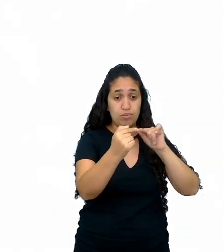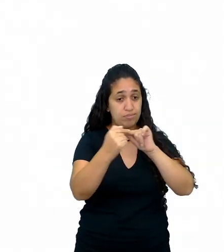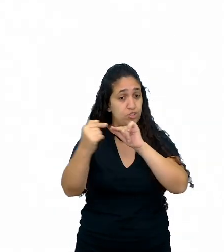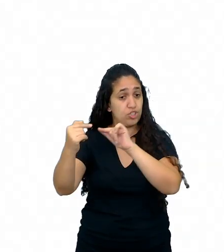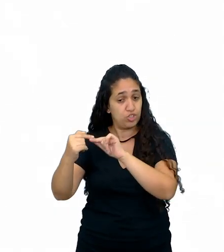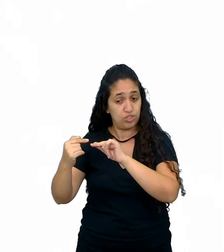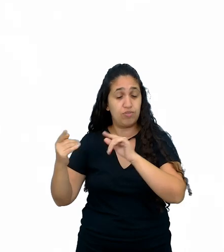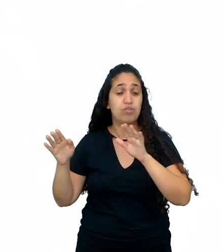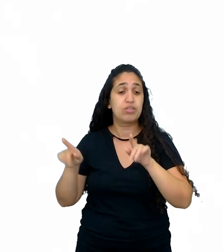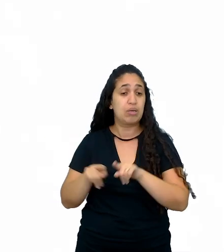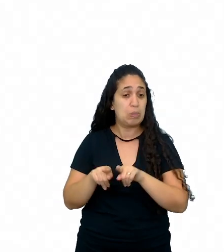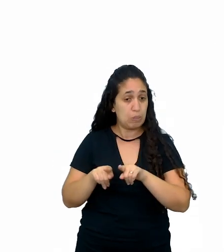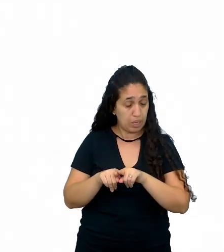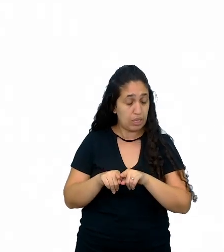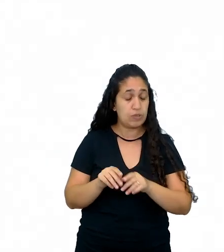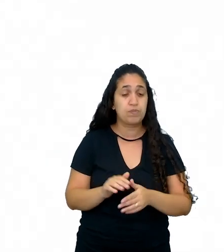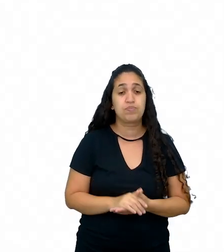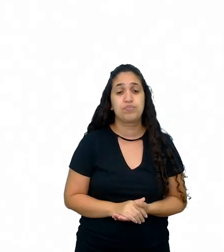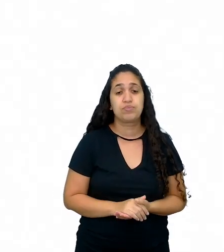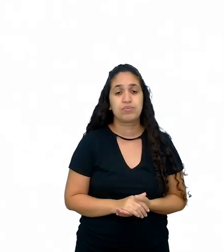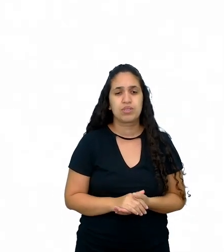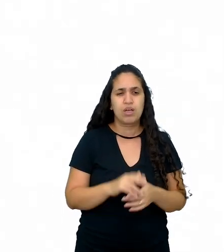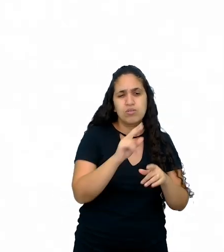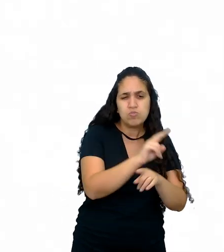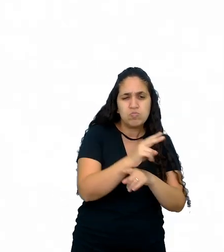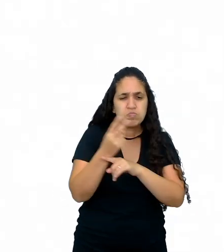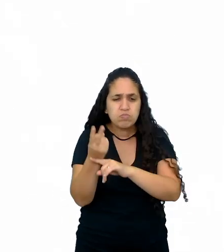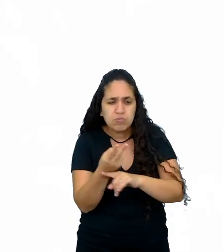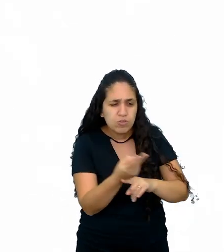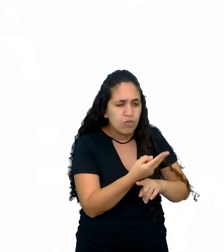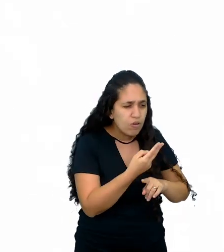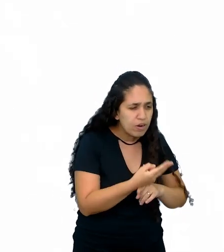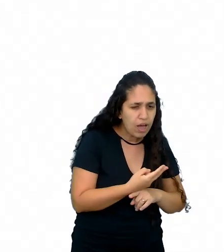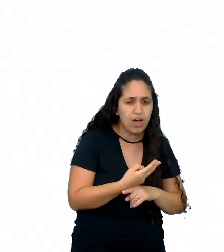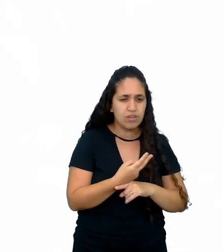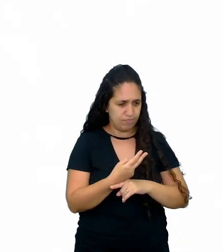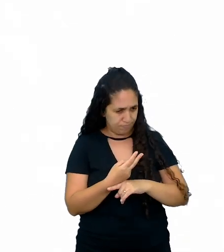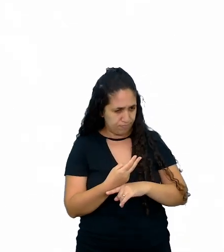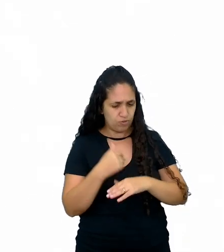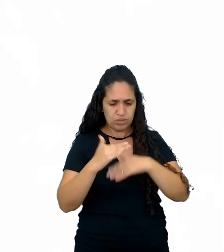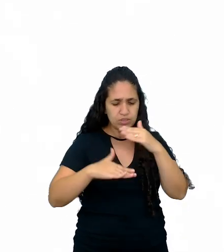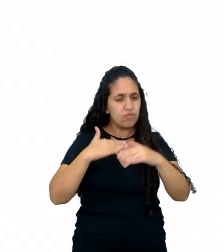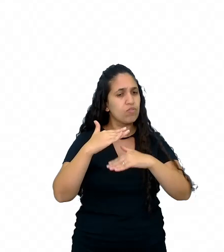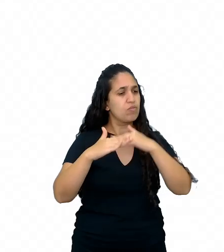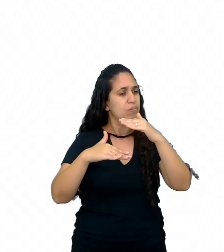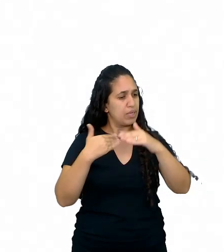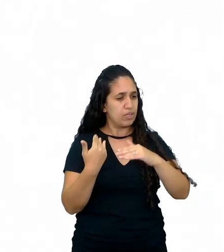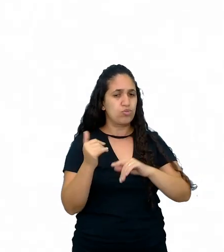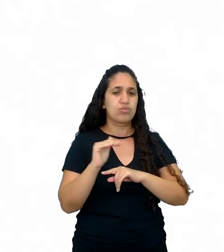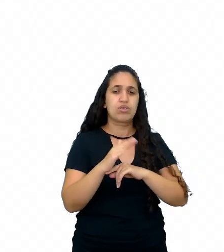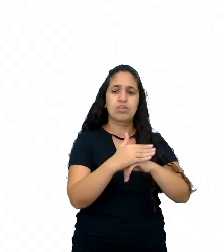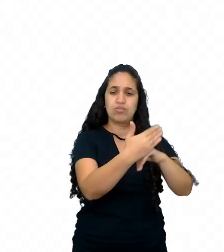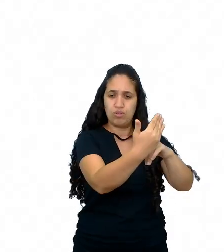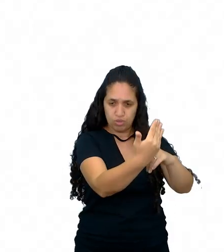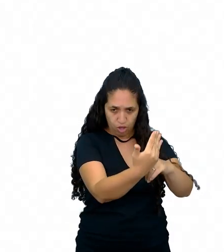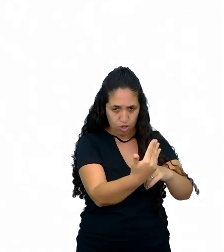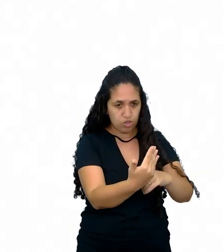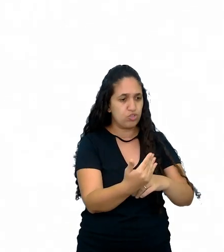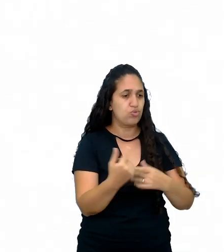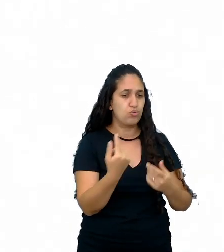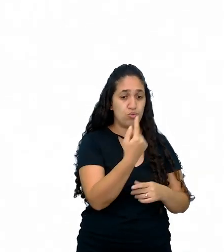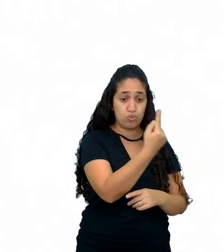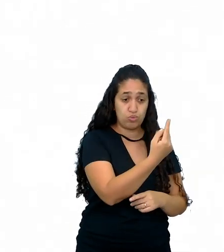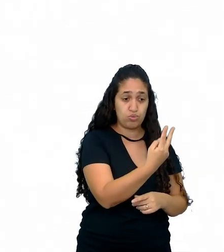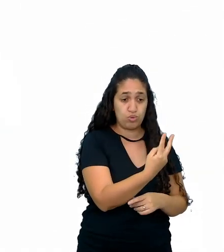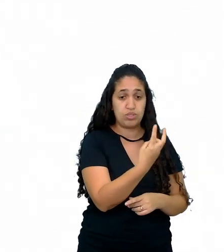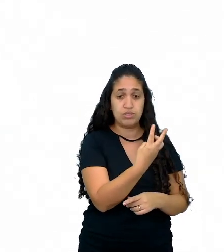de conhecimento matemático, explorar o movimento metodológico que tem dentro das aulas, né, das aulas 1, 2, 3, 4,